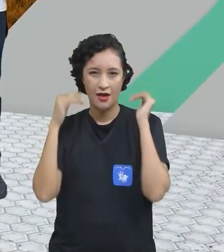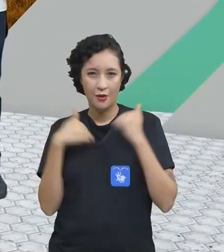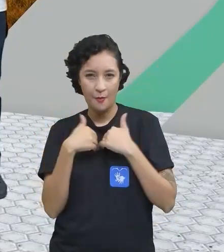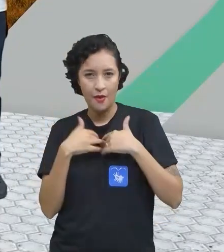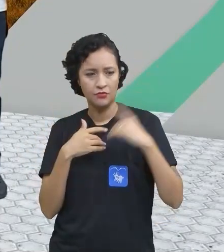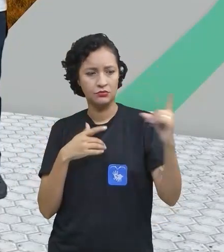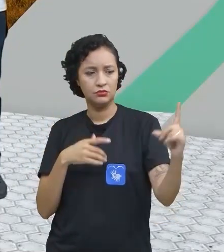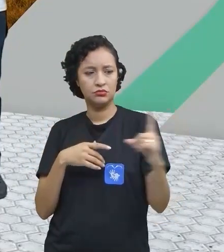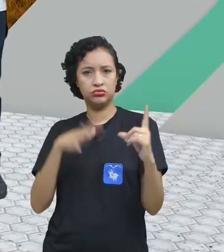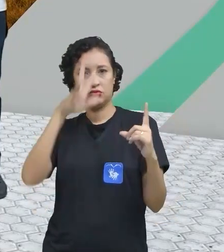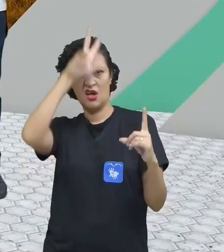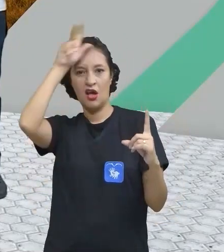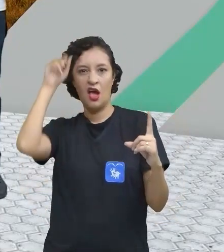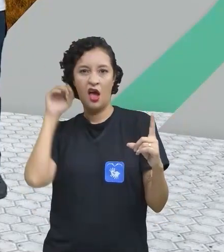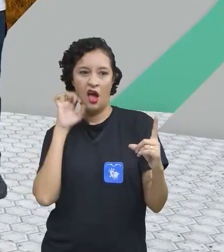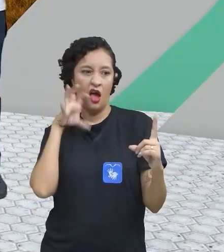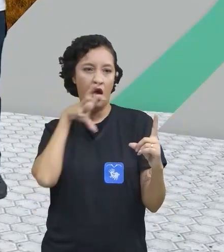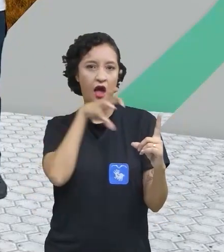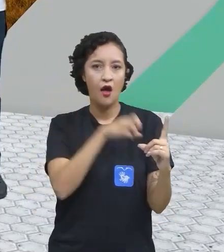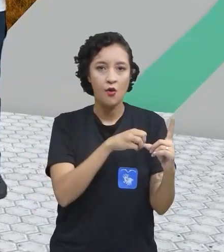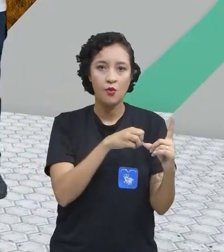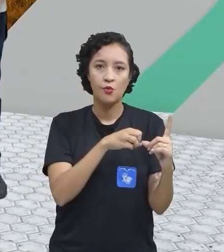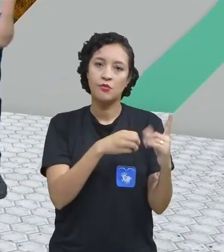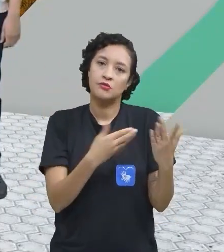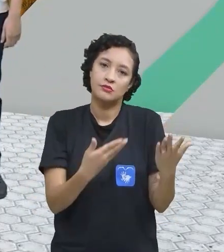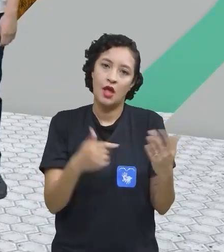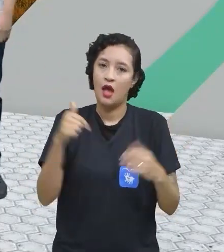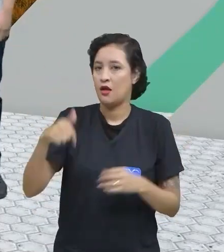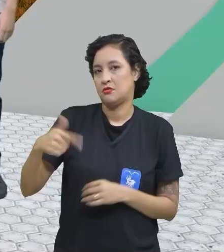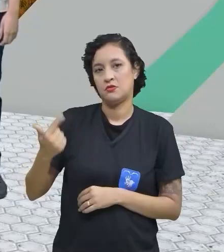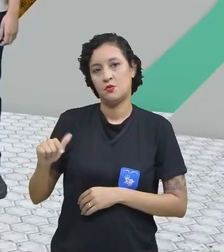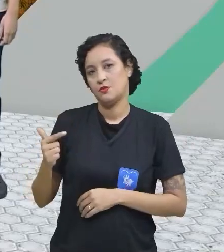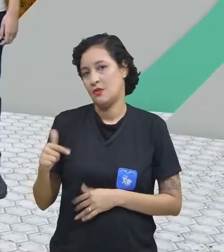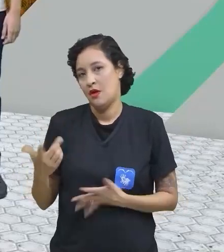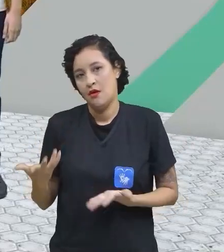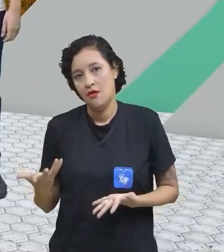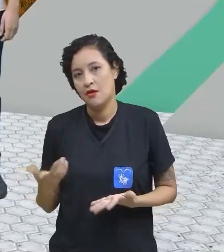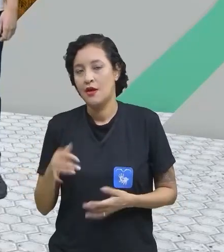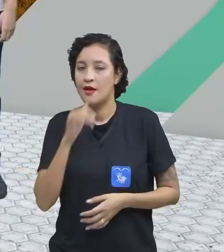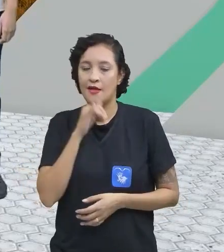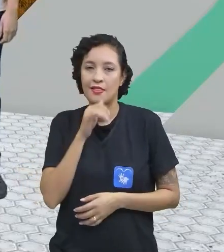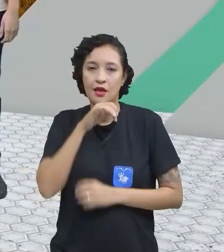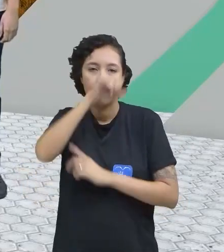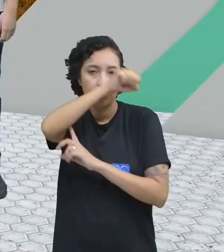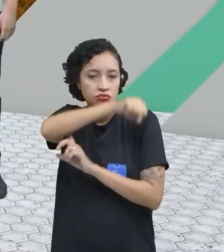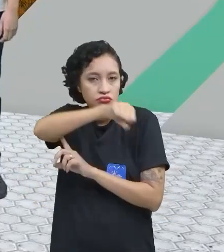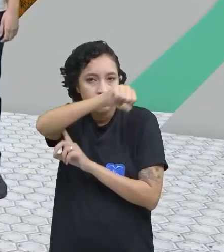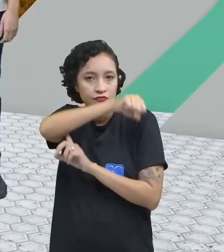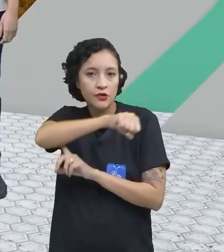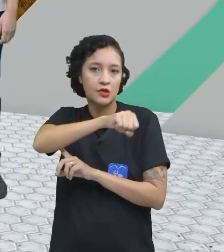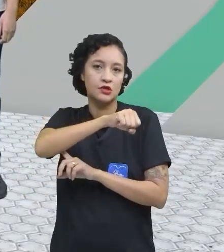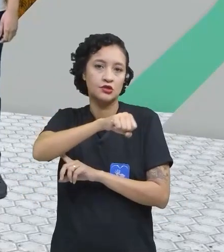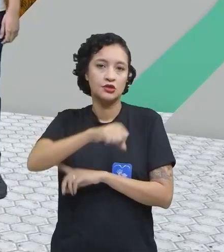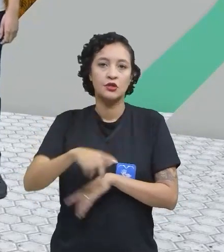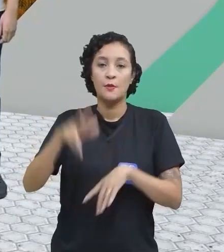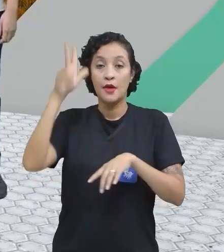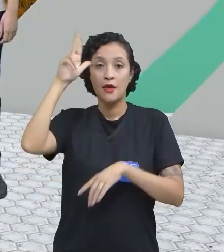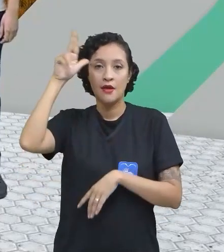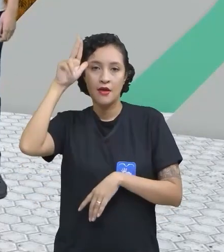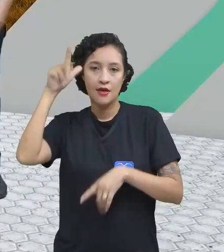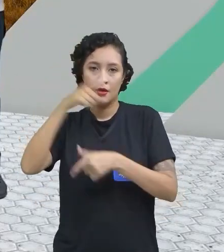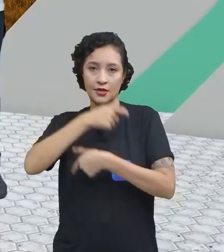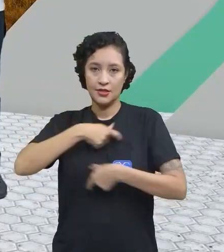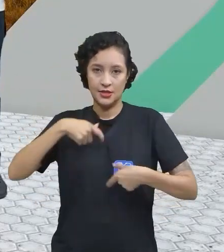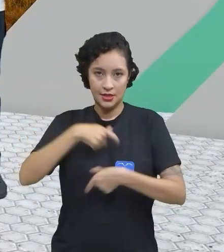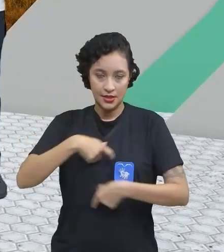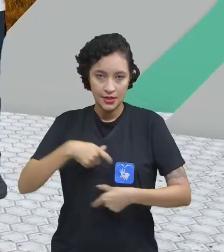manter a cadeia alimentar dele. Ele não pode ir para um lugar onde não tenha esse tipo de animais, como elefante, como zebras, que ele caça lá onde ele vive,